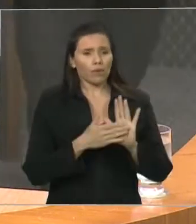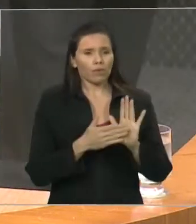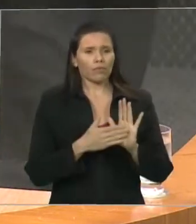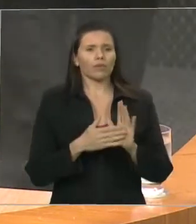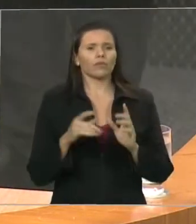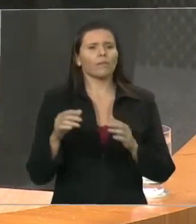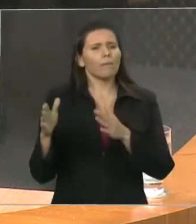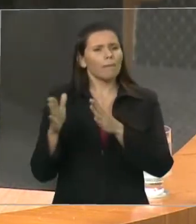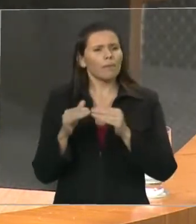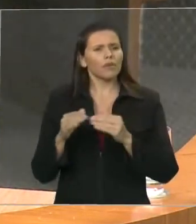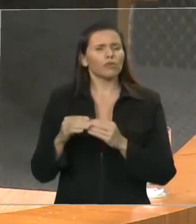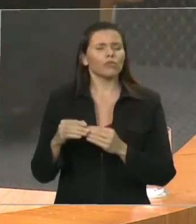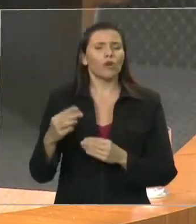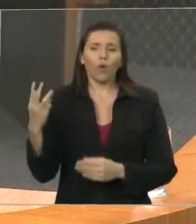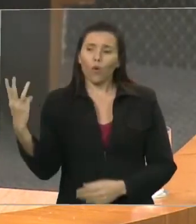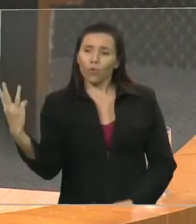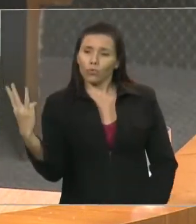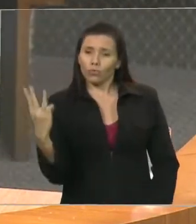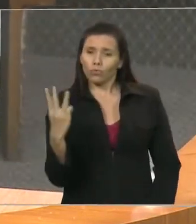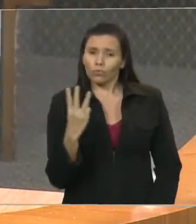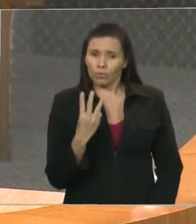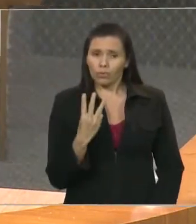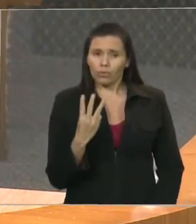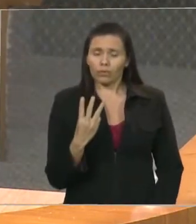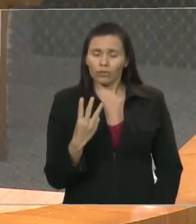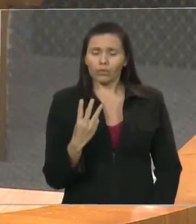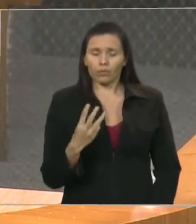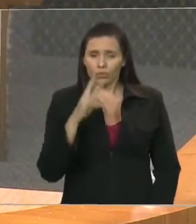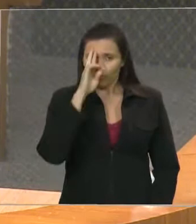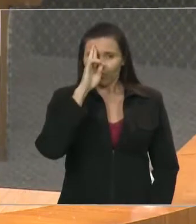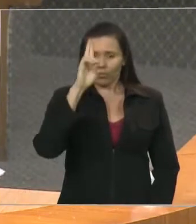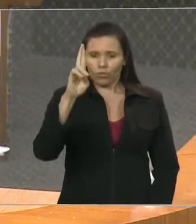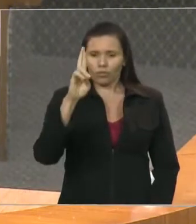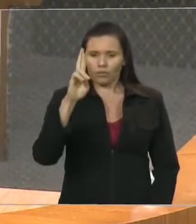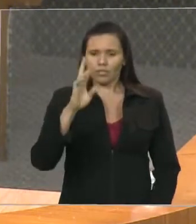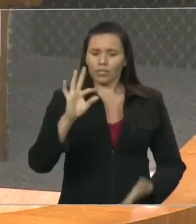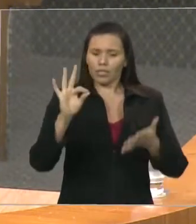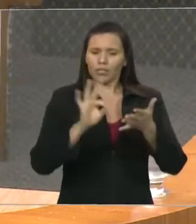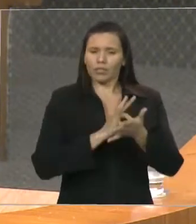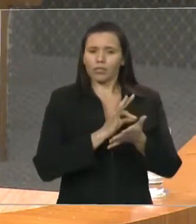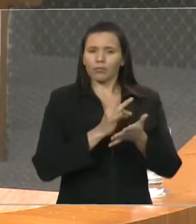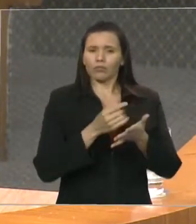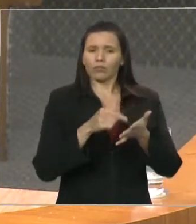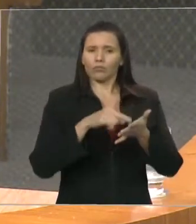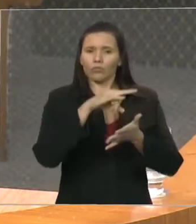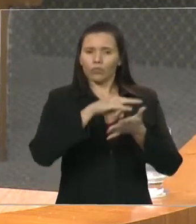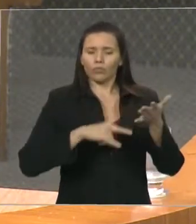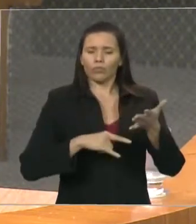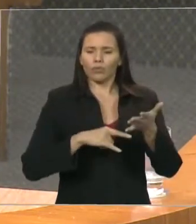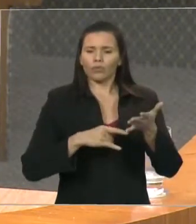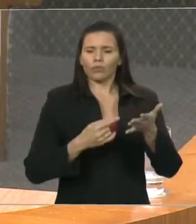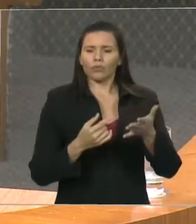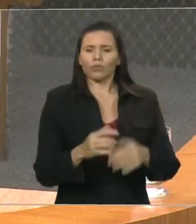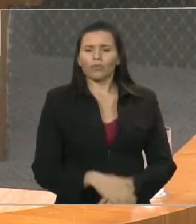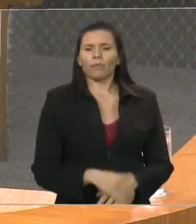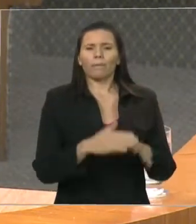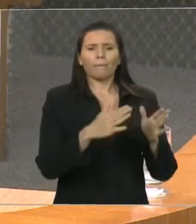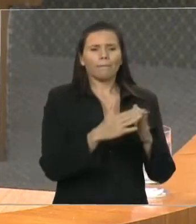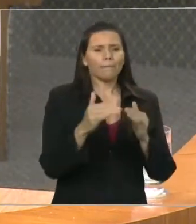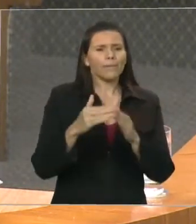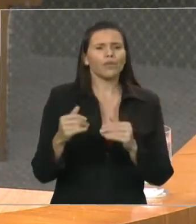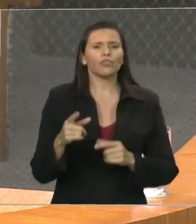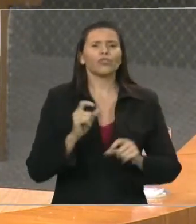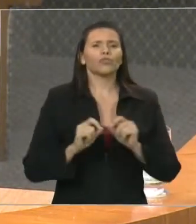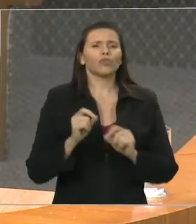3 oficiais que assinaram os documentos solicitando o levantamento de dados